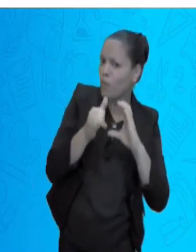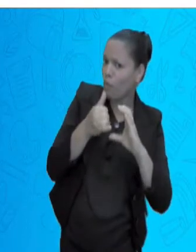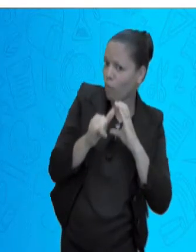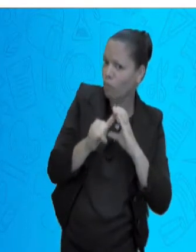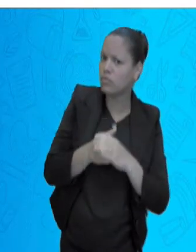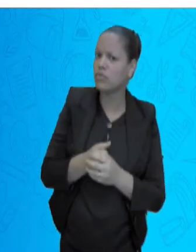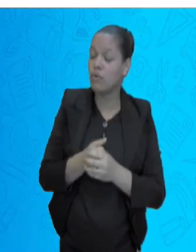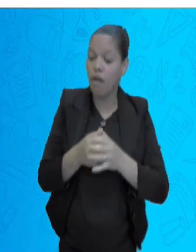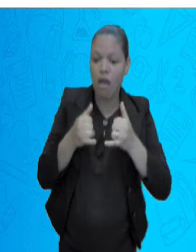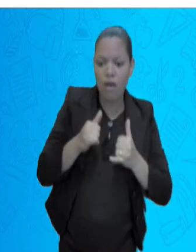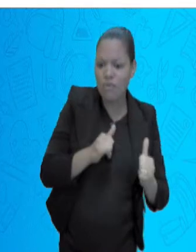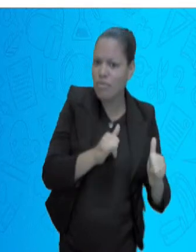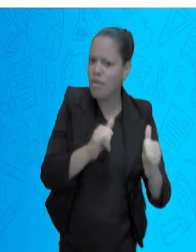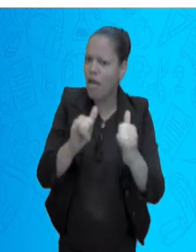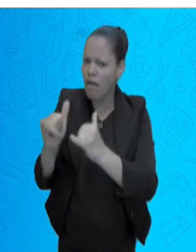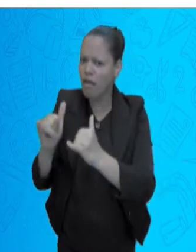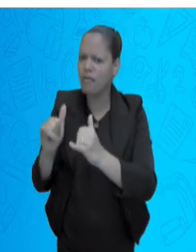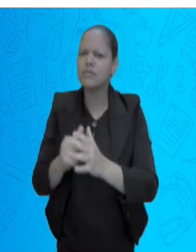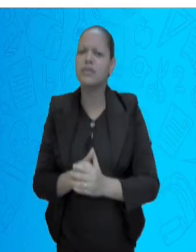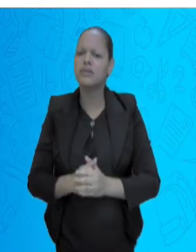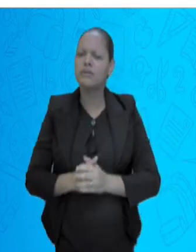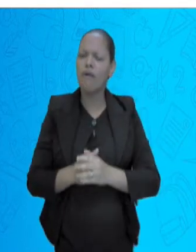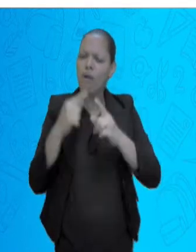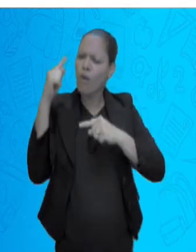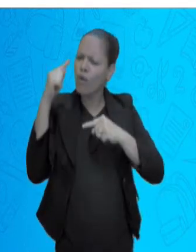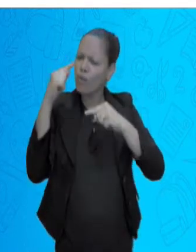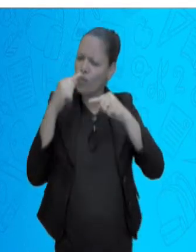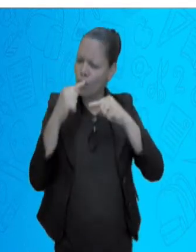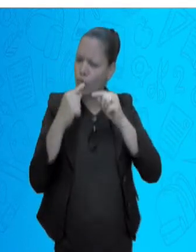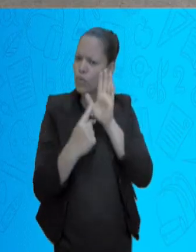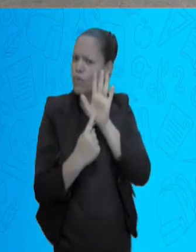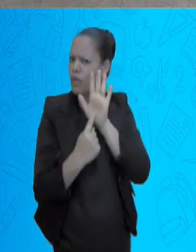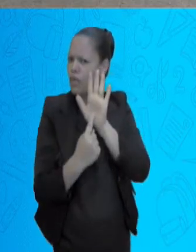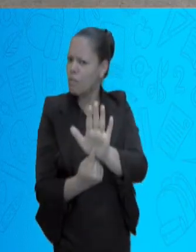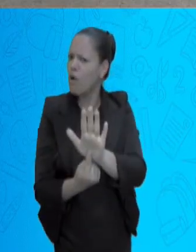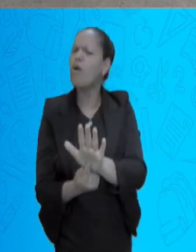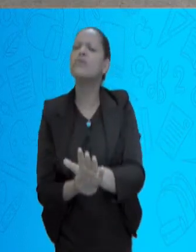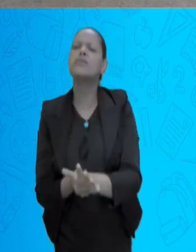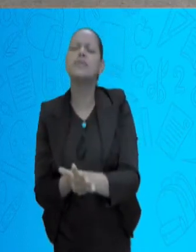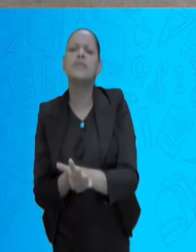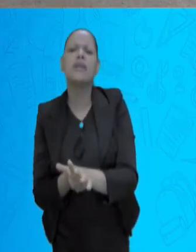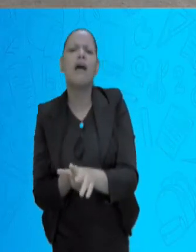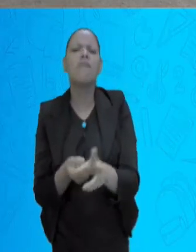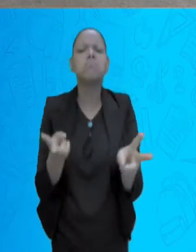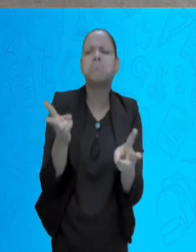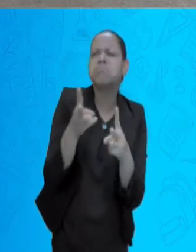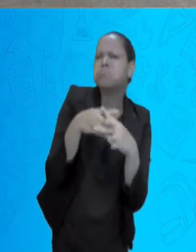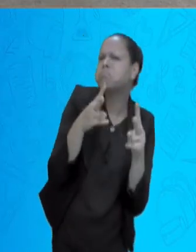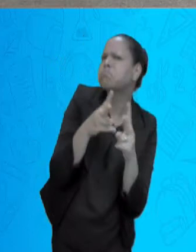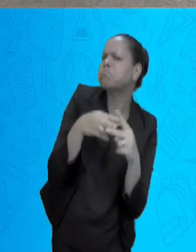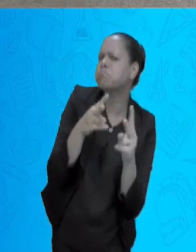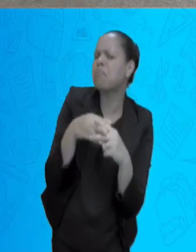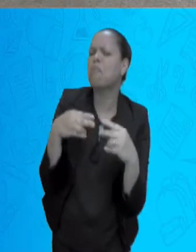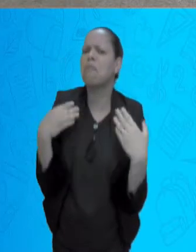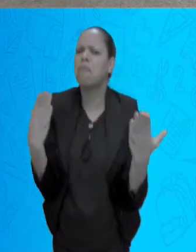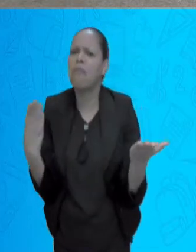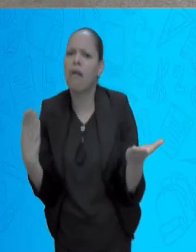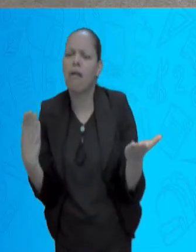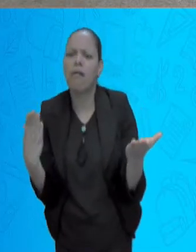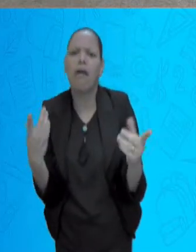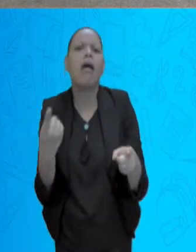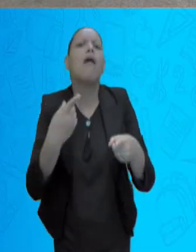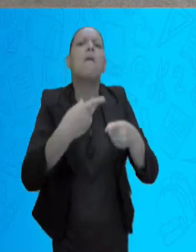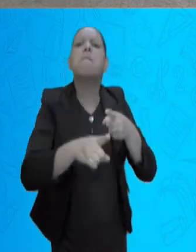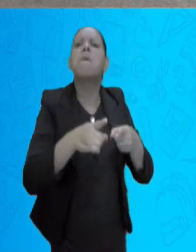narrativa curta que apresenta apenas um conflito. Qual era o conflito? Qual era o